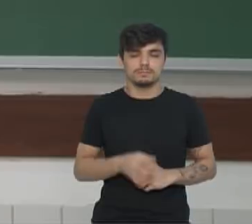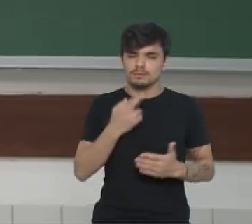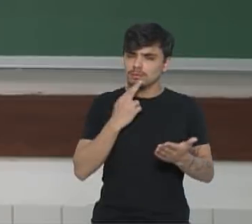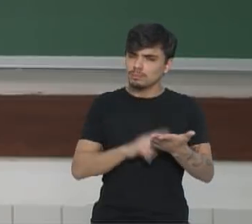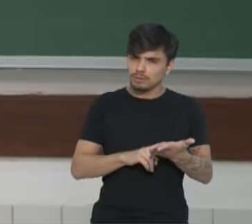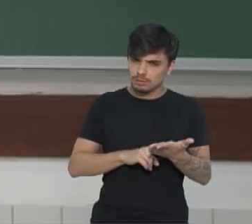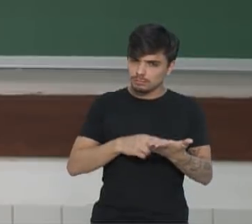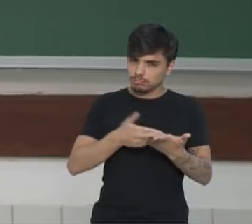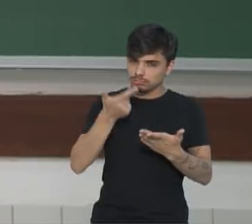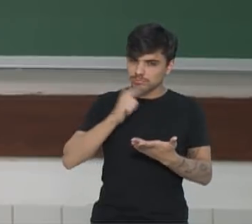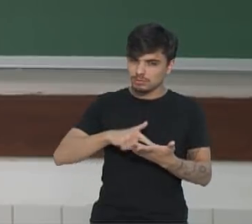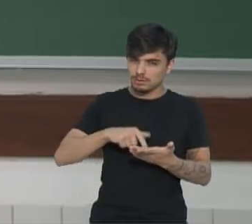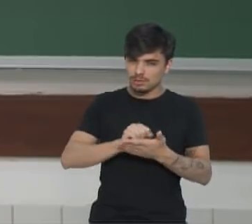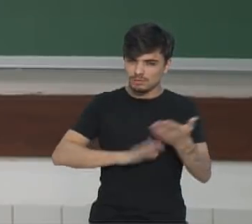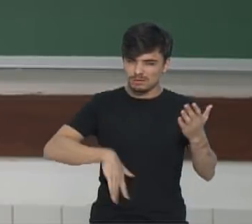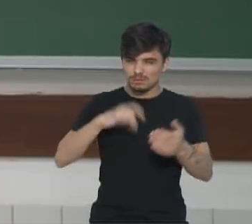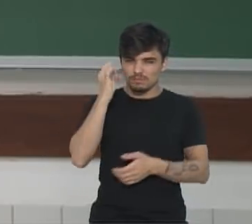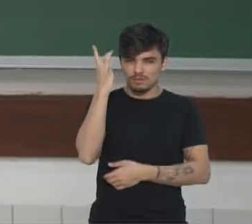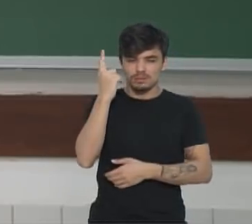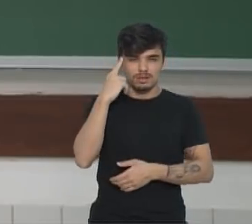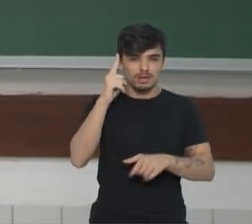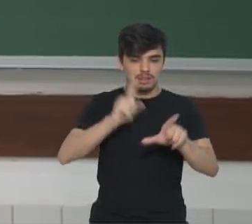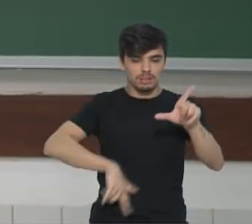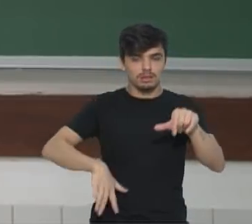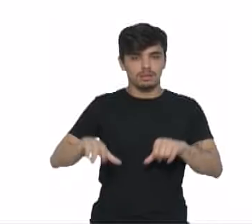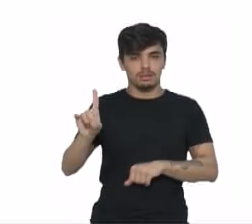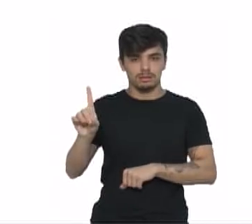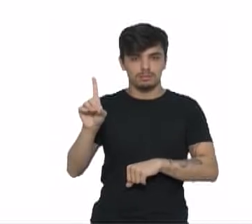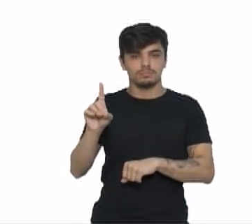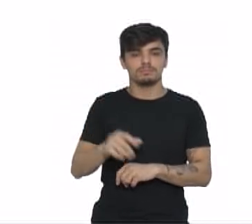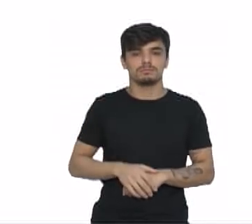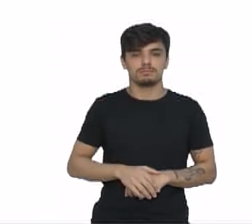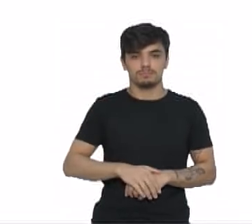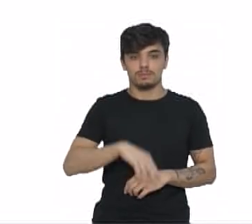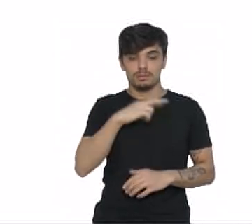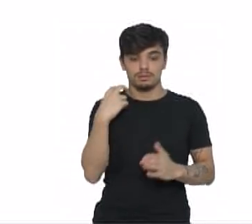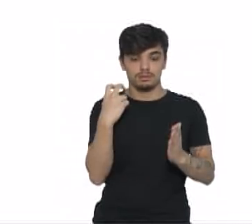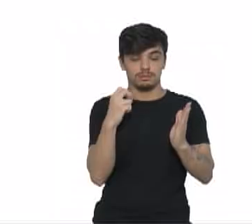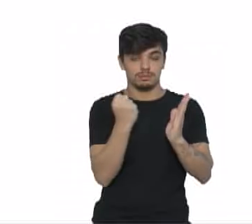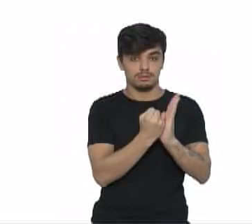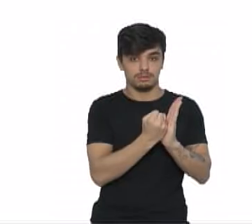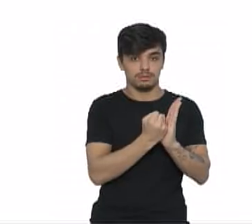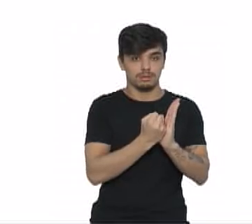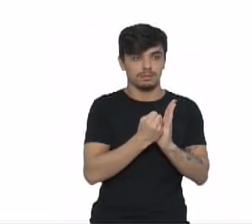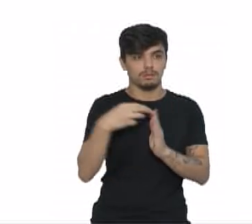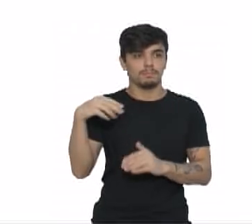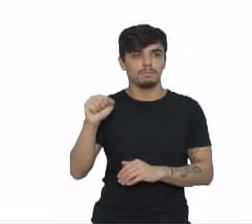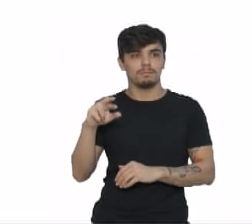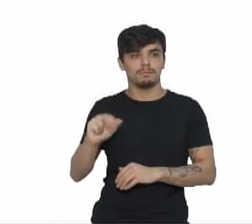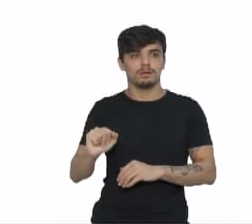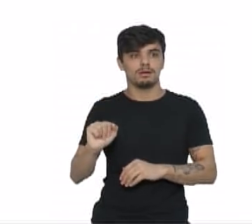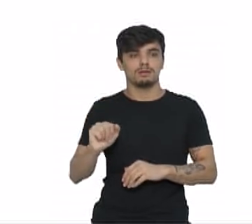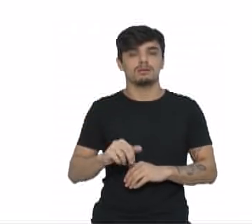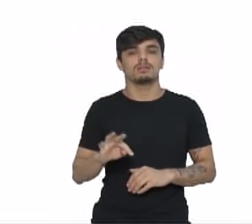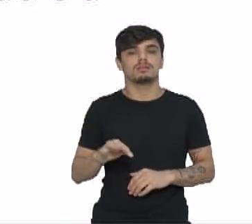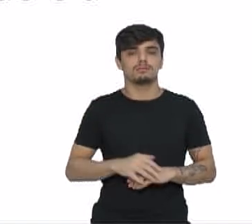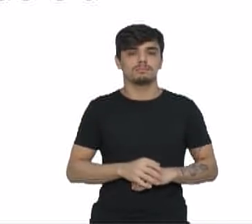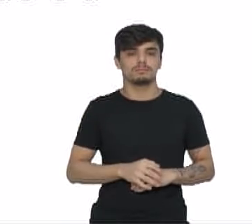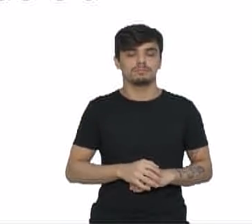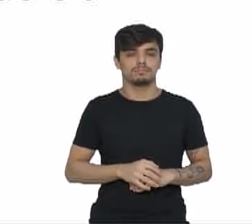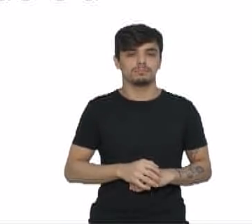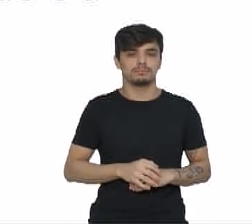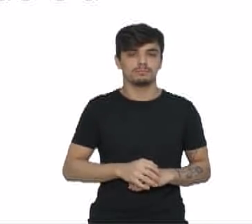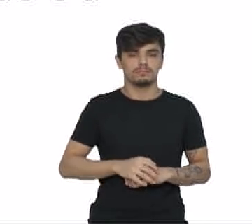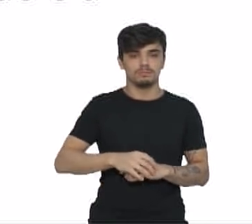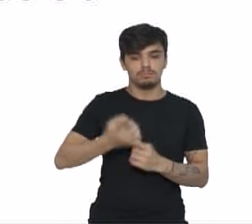Respondido, alunos, esse exercício foi fácil, alternativa de letra D, o assassinato de Marat. Isso vai levar à radicalização do processo. Mas